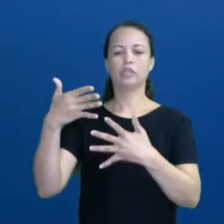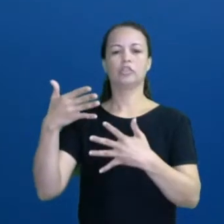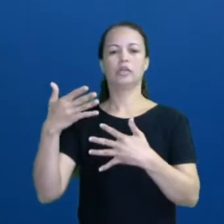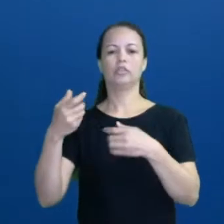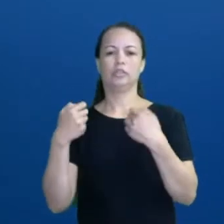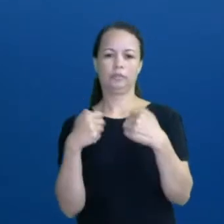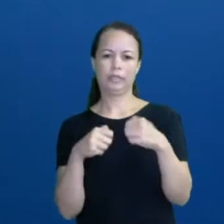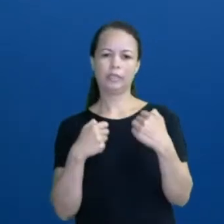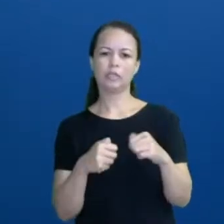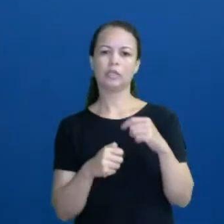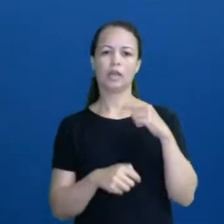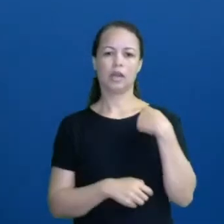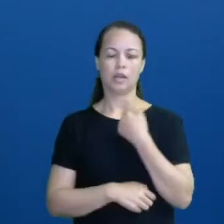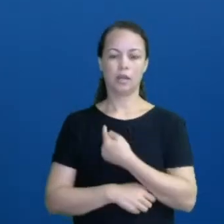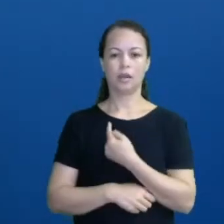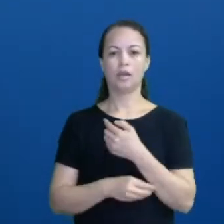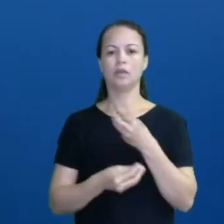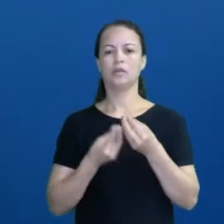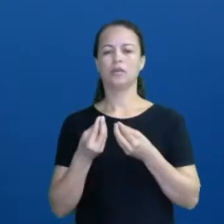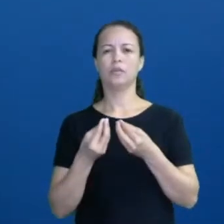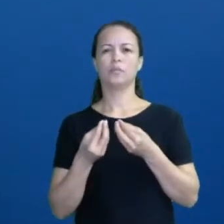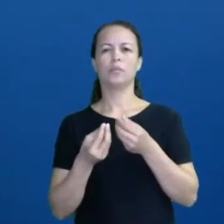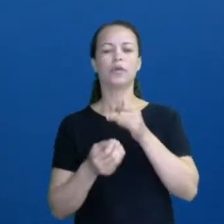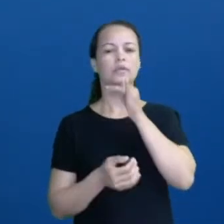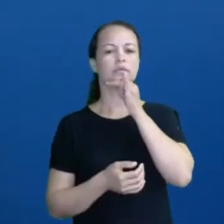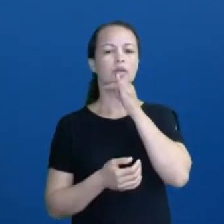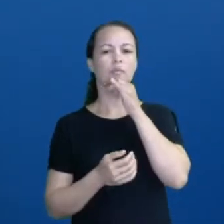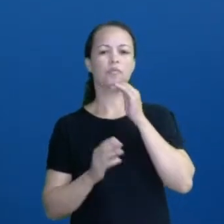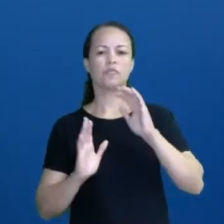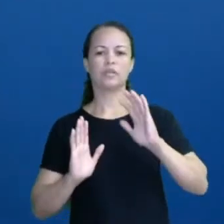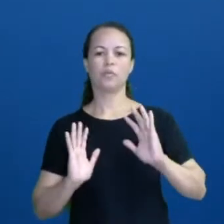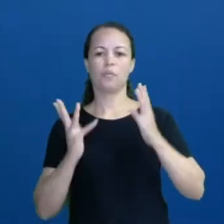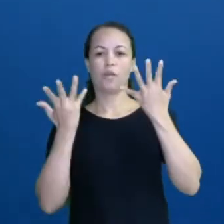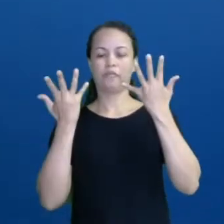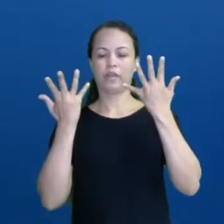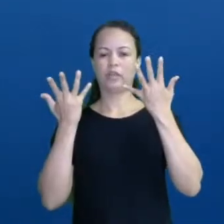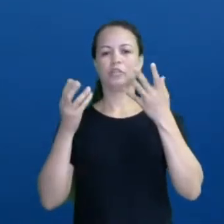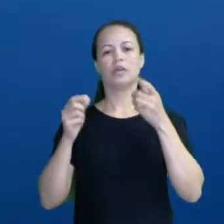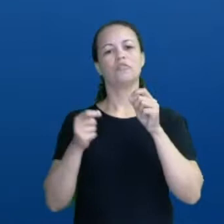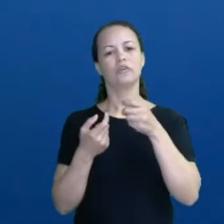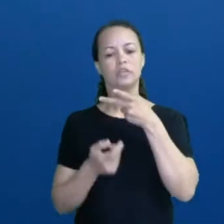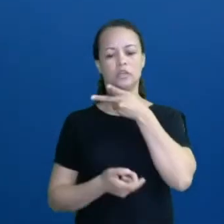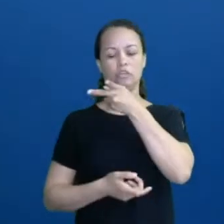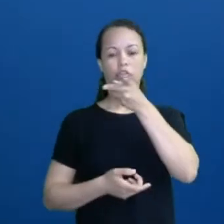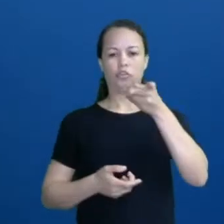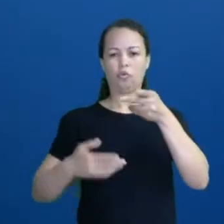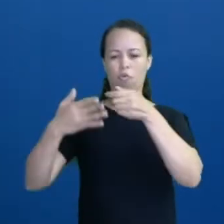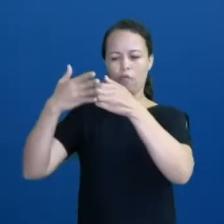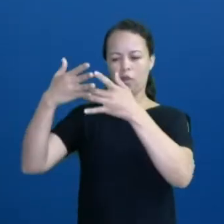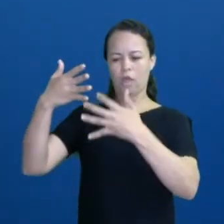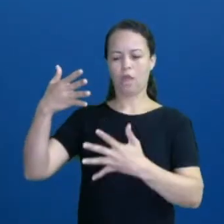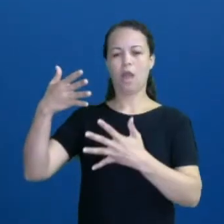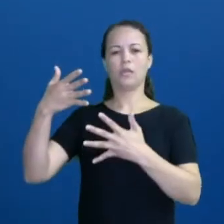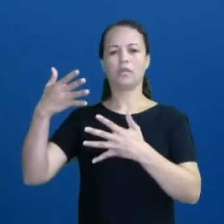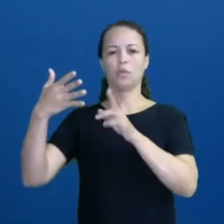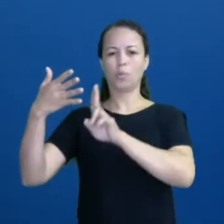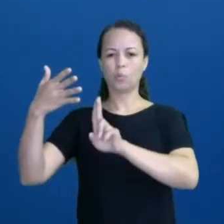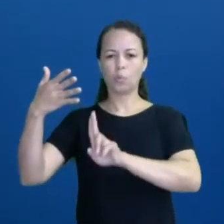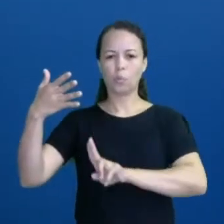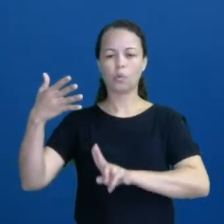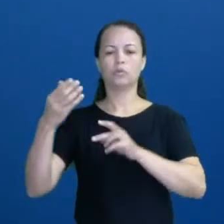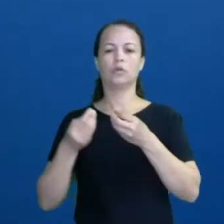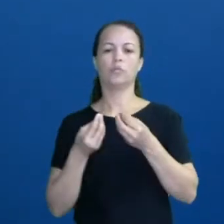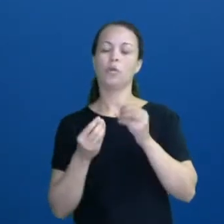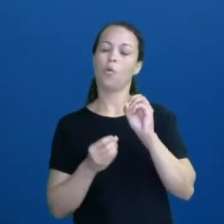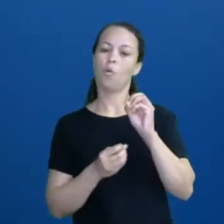nossa necessidade. Se for para fazer uma festa, eu vou fazer uma lista de convidados. Ou uma lista dos doces que eu